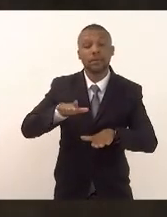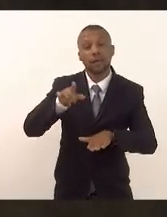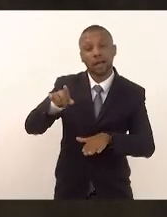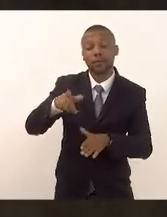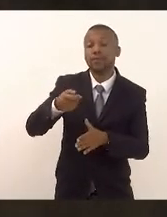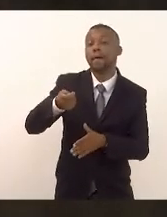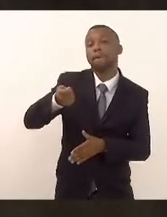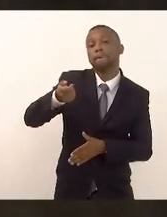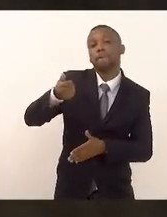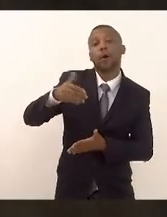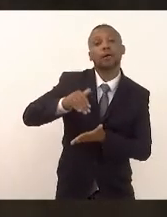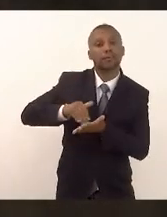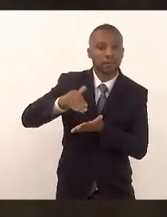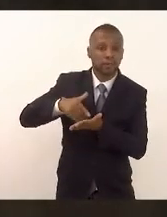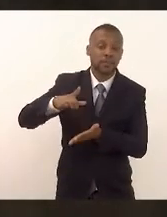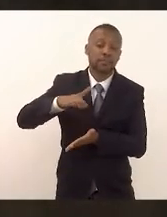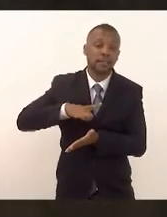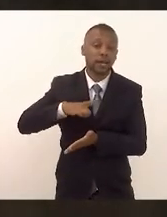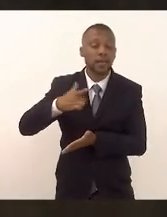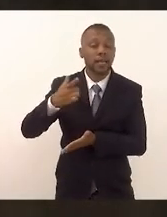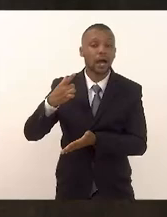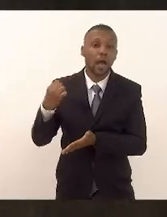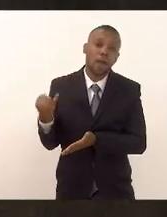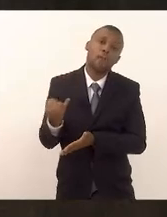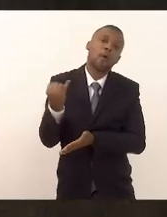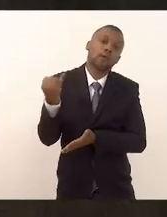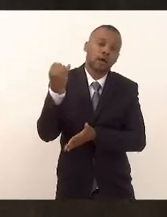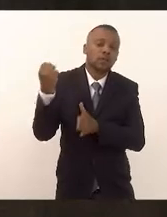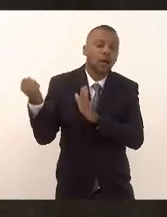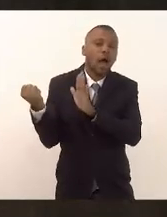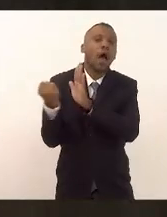tenha uma das poucas